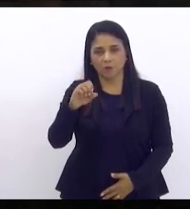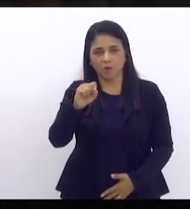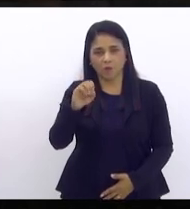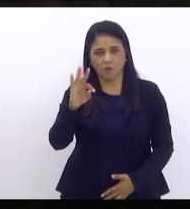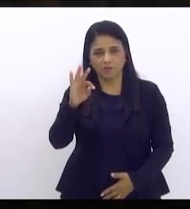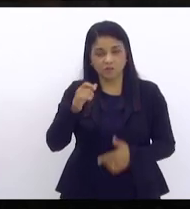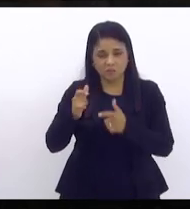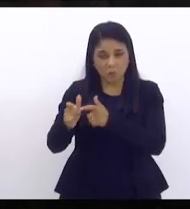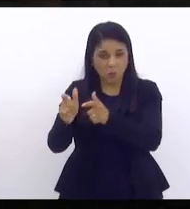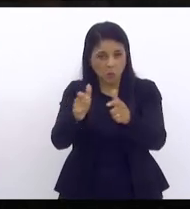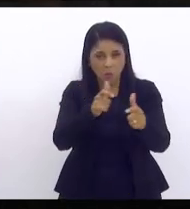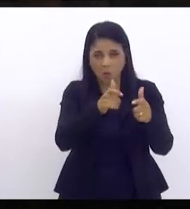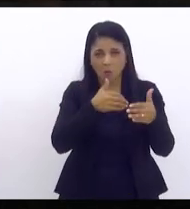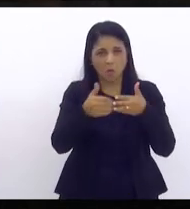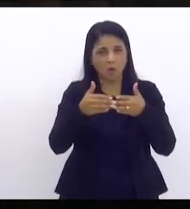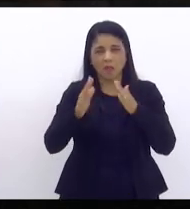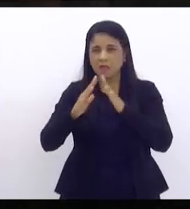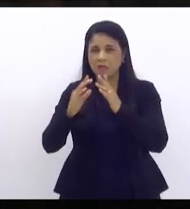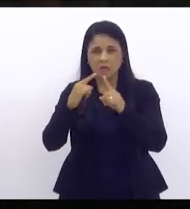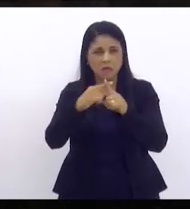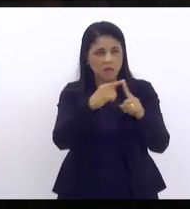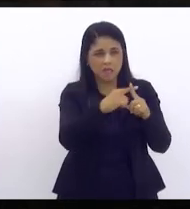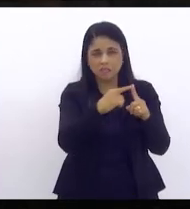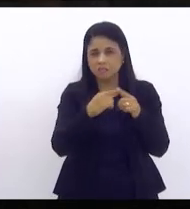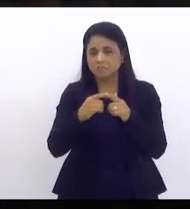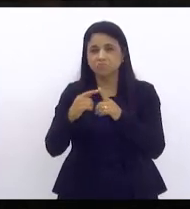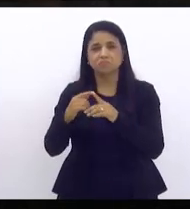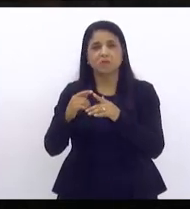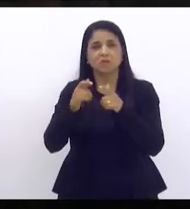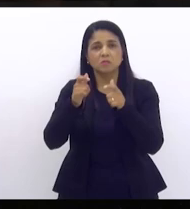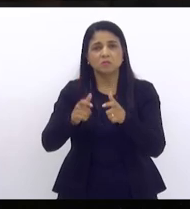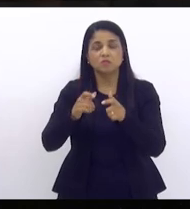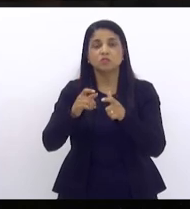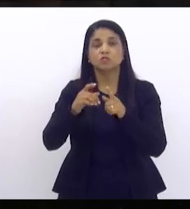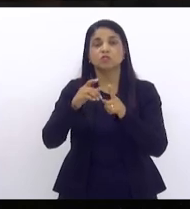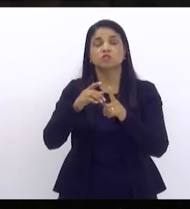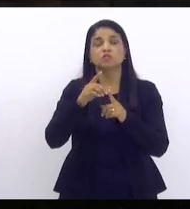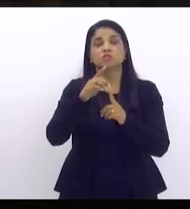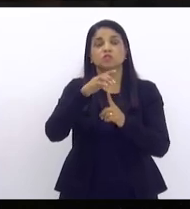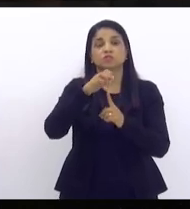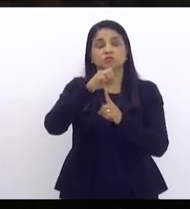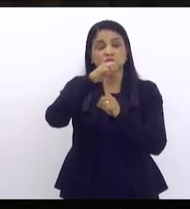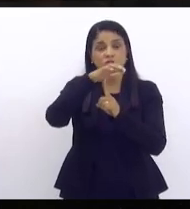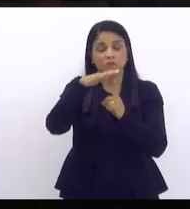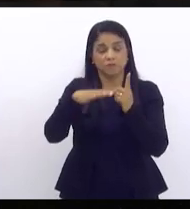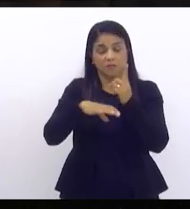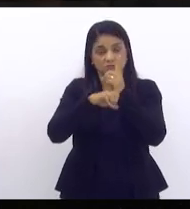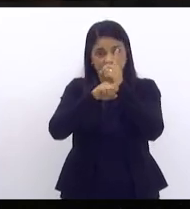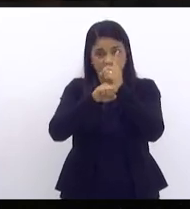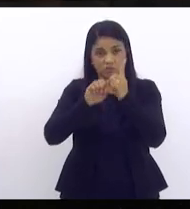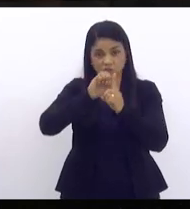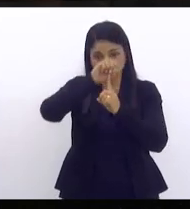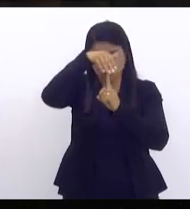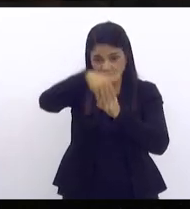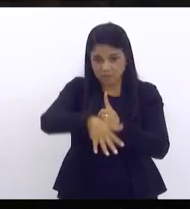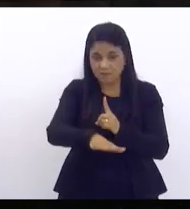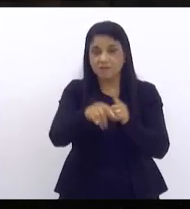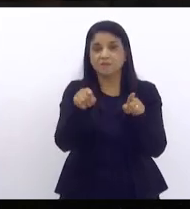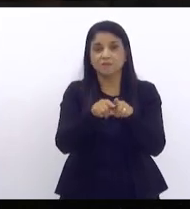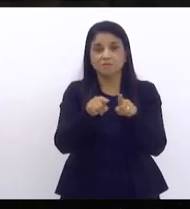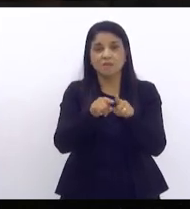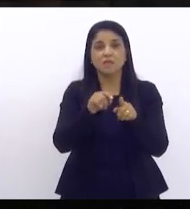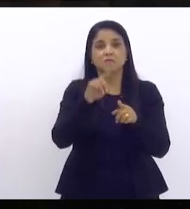todas as paróquias, todas as dioceses, mas também nos presídios, nos hospitais, na vida pública deste